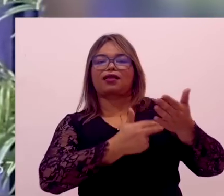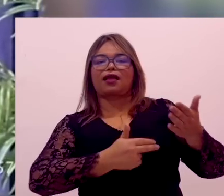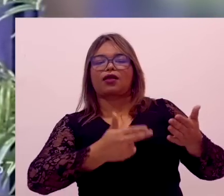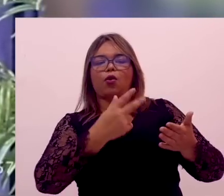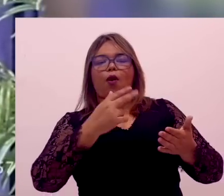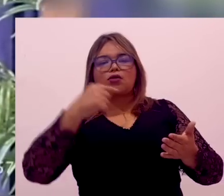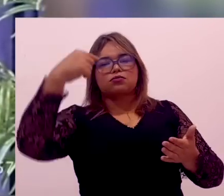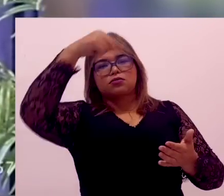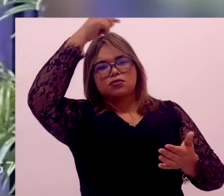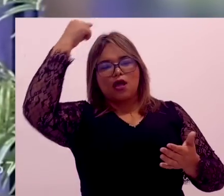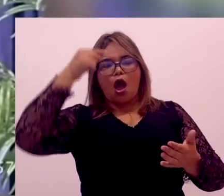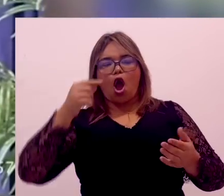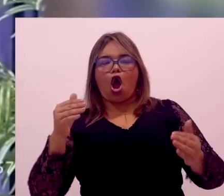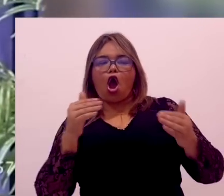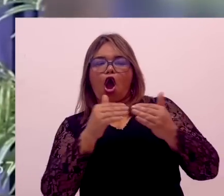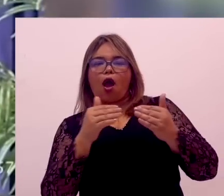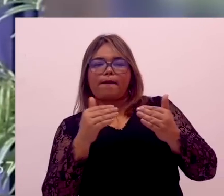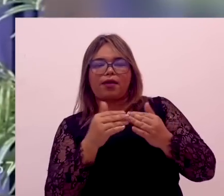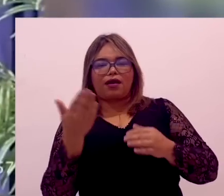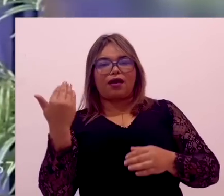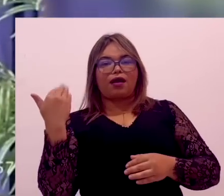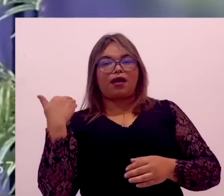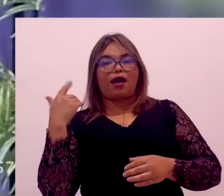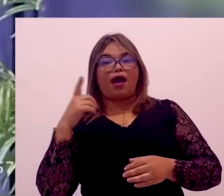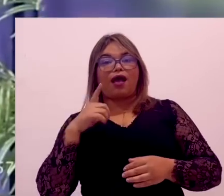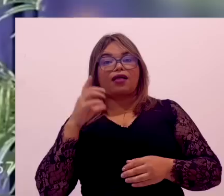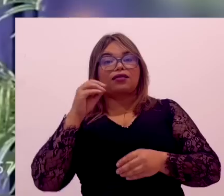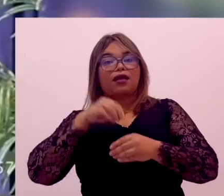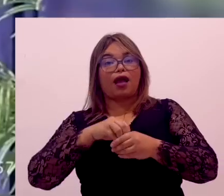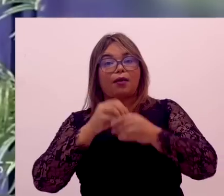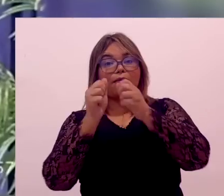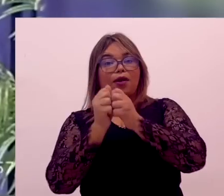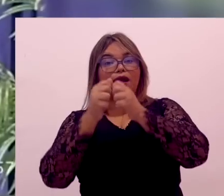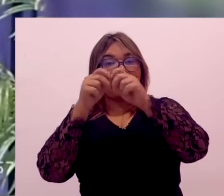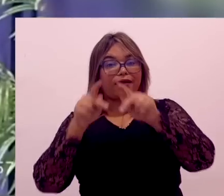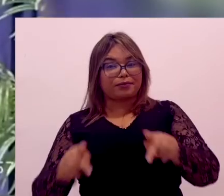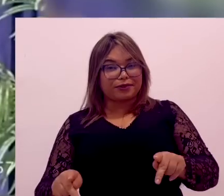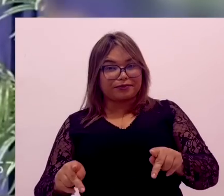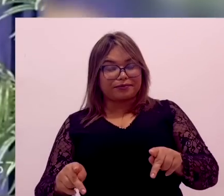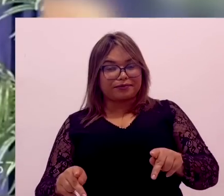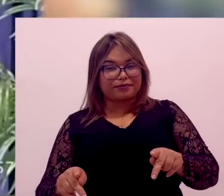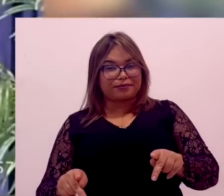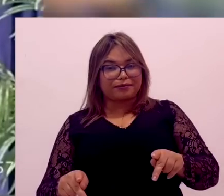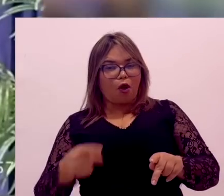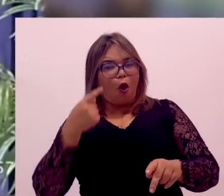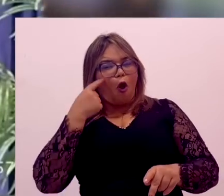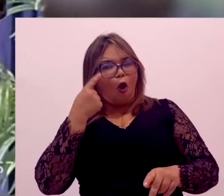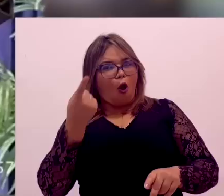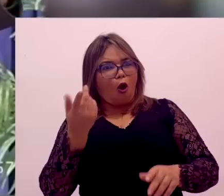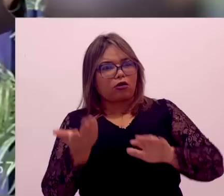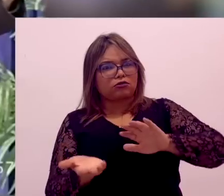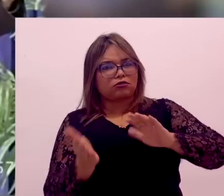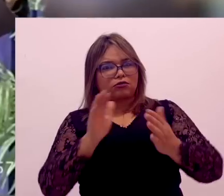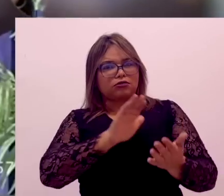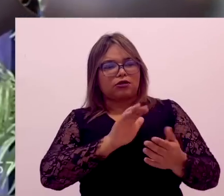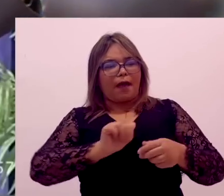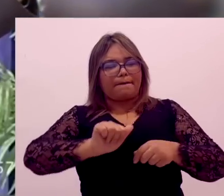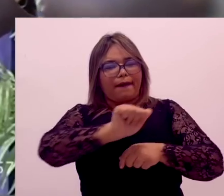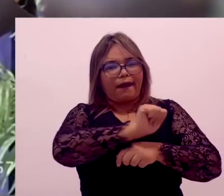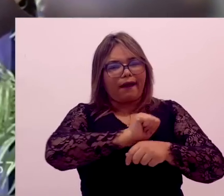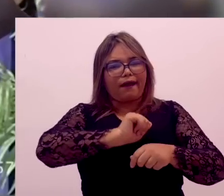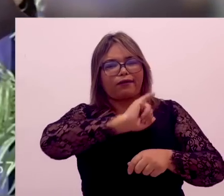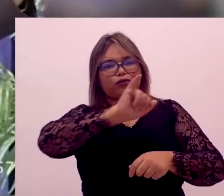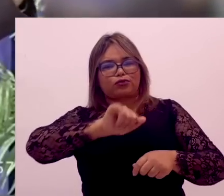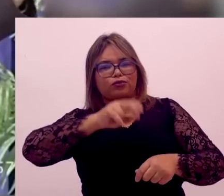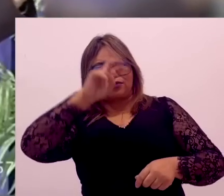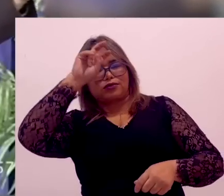daquele apóstolo. Bem, agora vejam como eles estão virando a coisa. Abraão, José, Moisés, todos foram iniciados. Mas o que